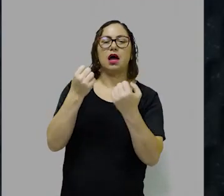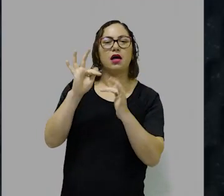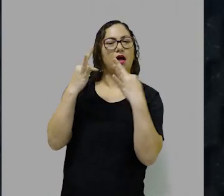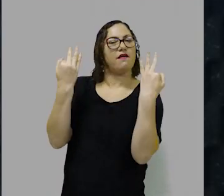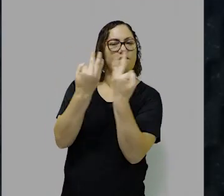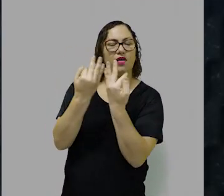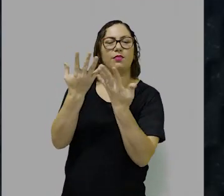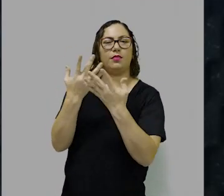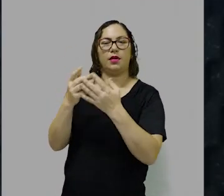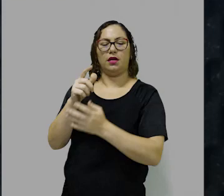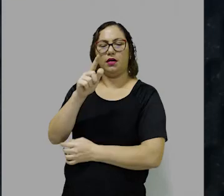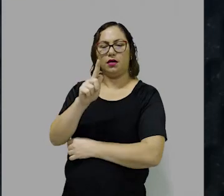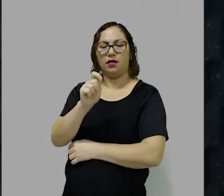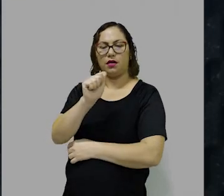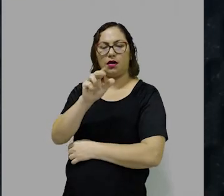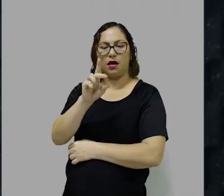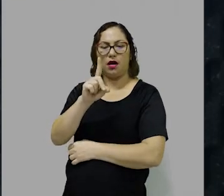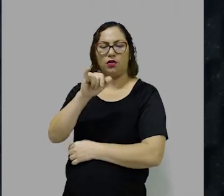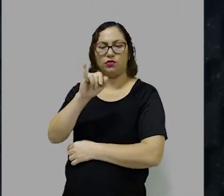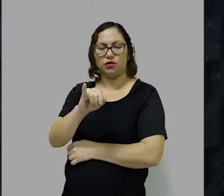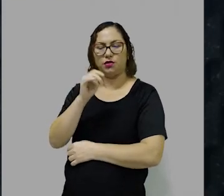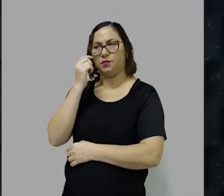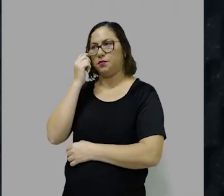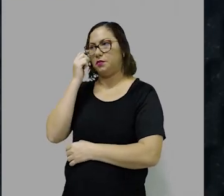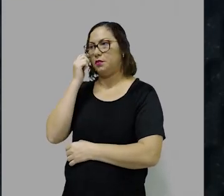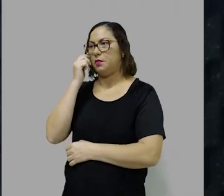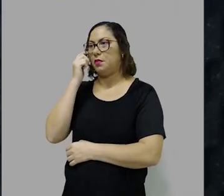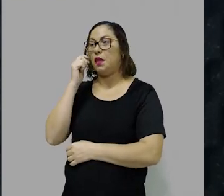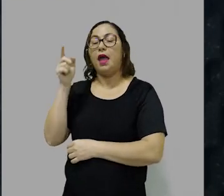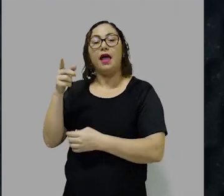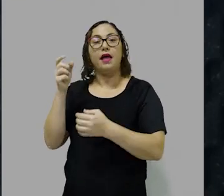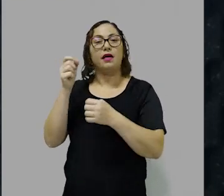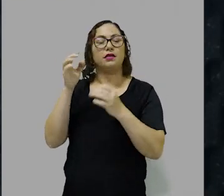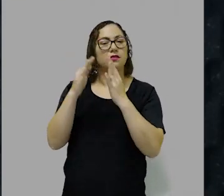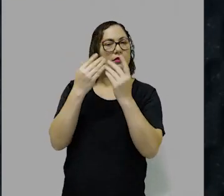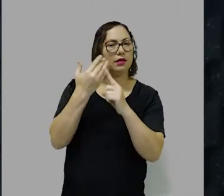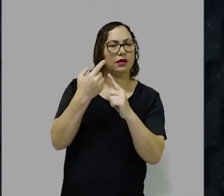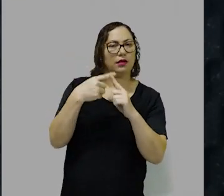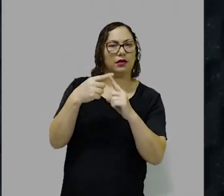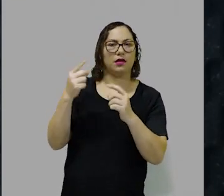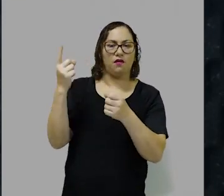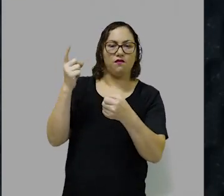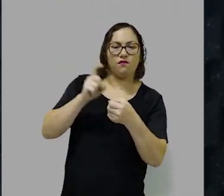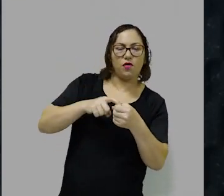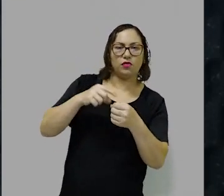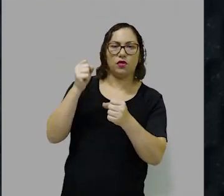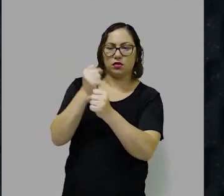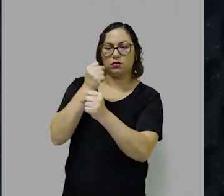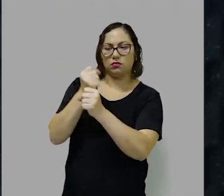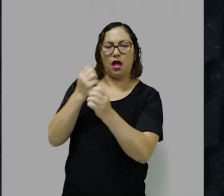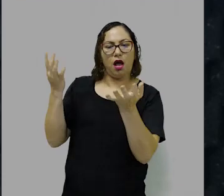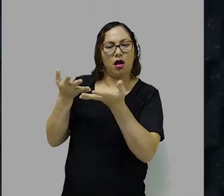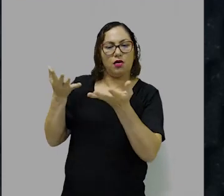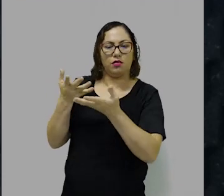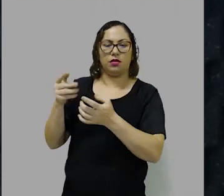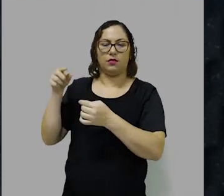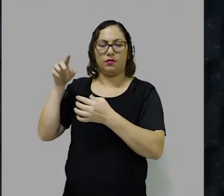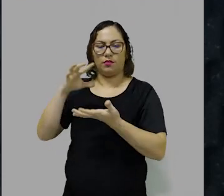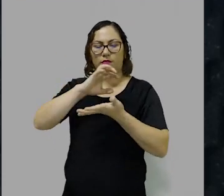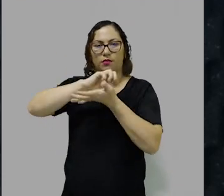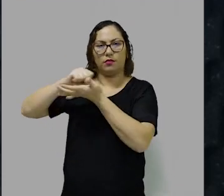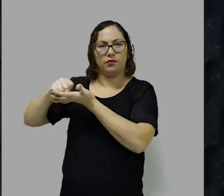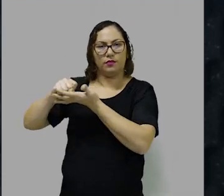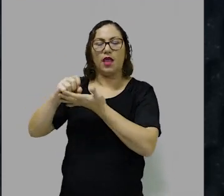O interessante é que essa igreja voltou a ser construída agora, recentemente. O governo espanhol tomou a obra do Gaudí, que